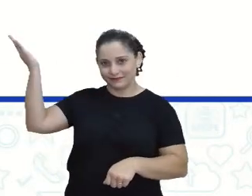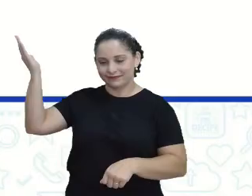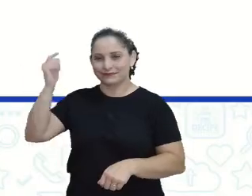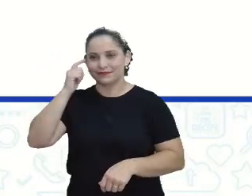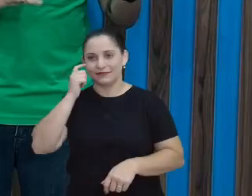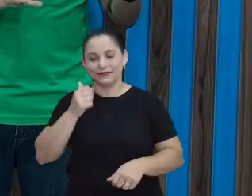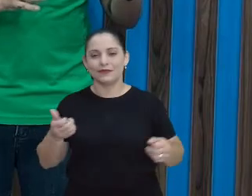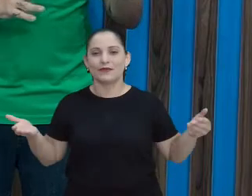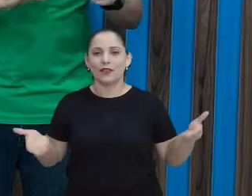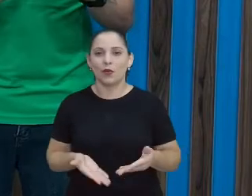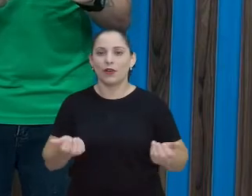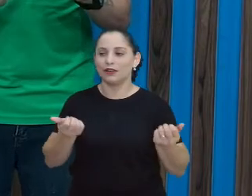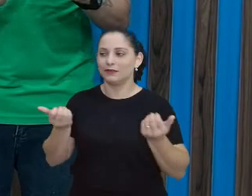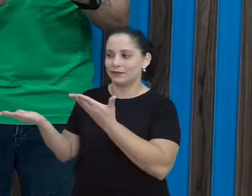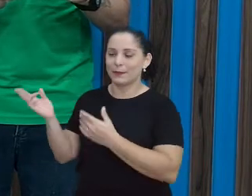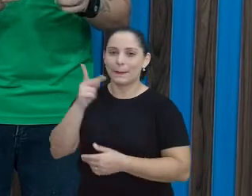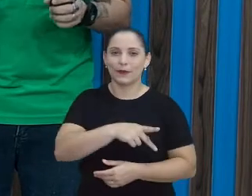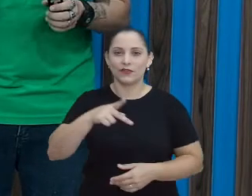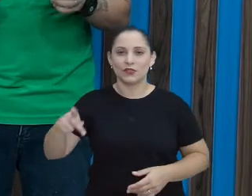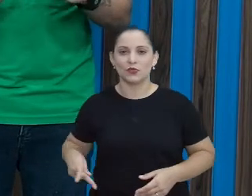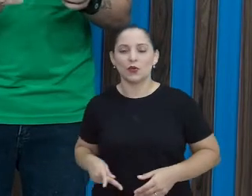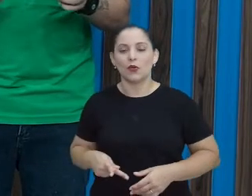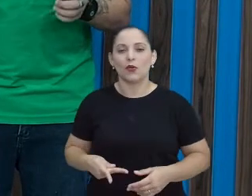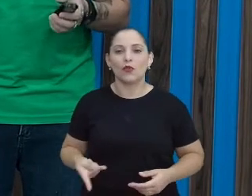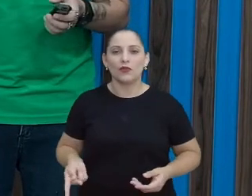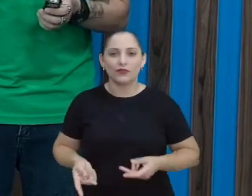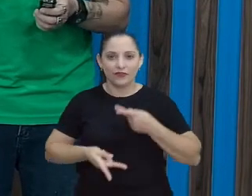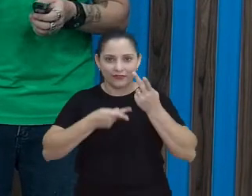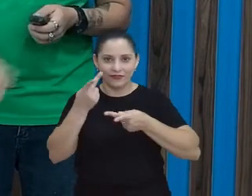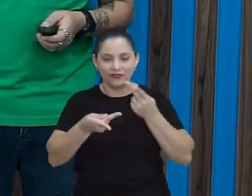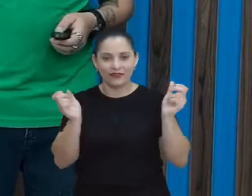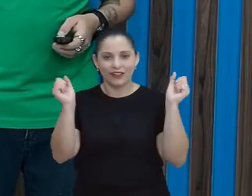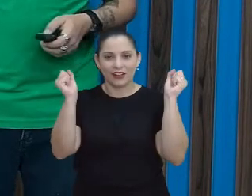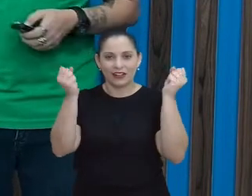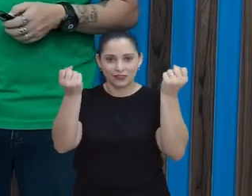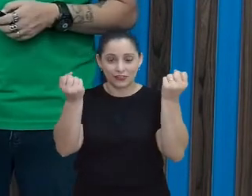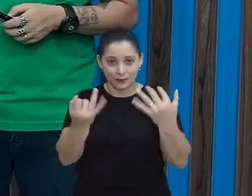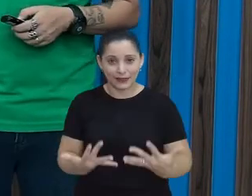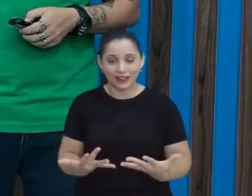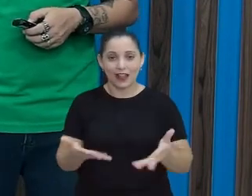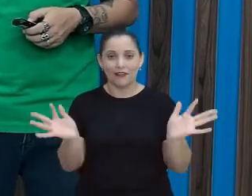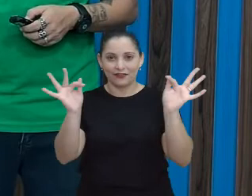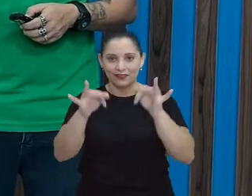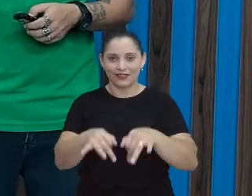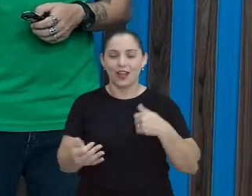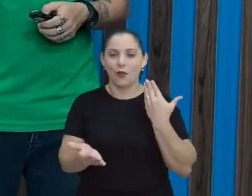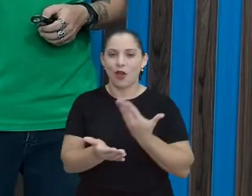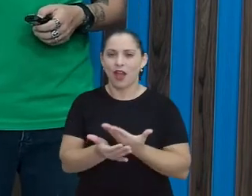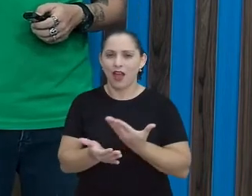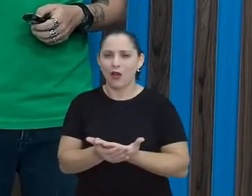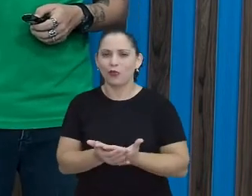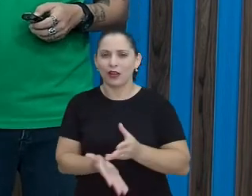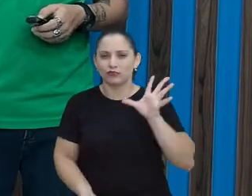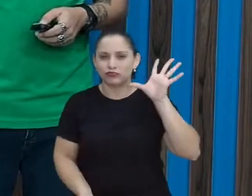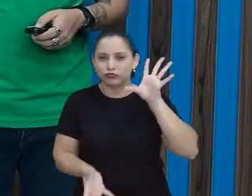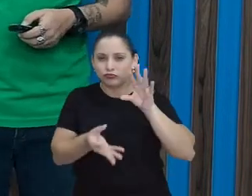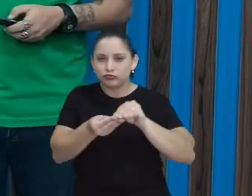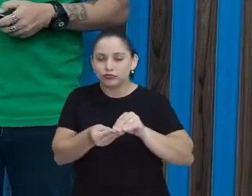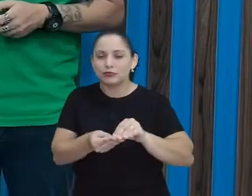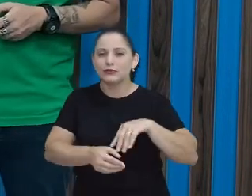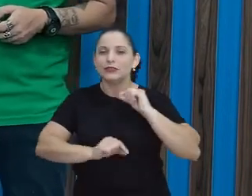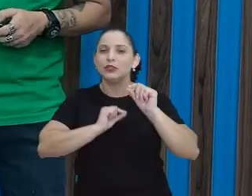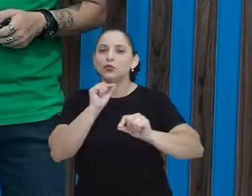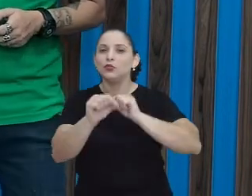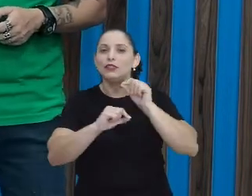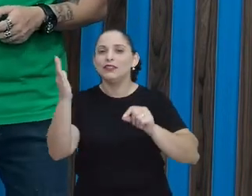vou passar para o professor Pedro aí para ele dar essas considerações finais para a gente chegar numa conclusão da aula e compreender o que é que a gente vai fazer